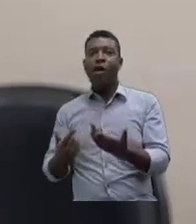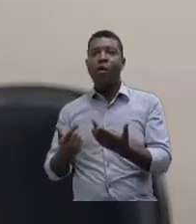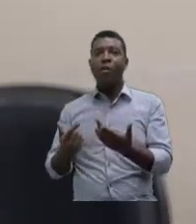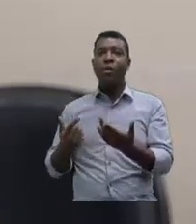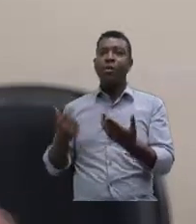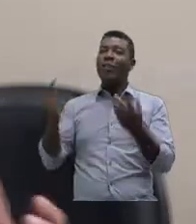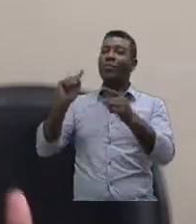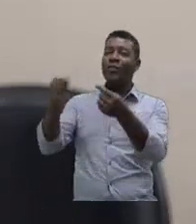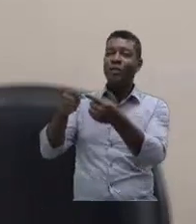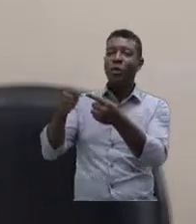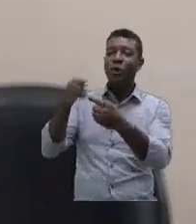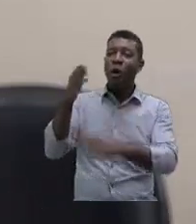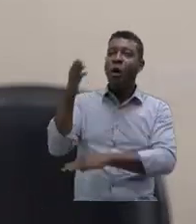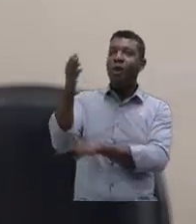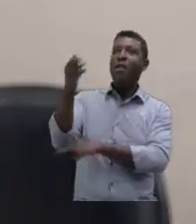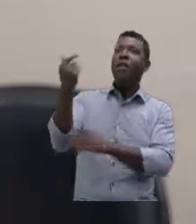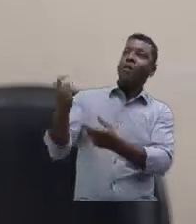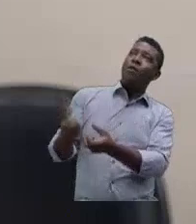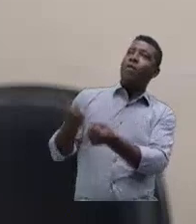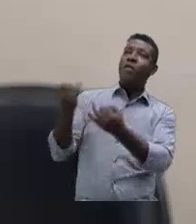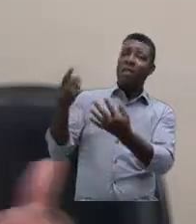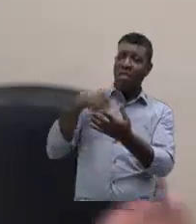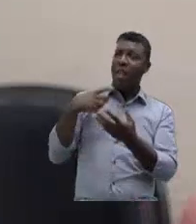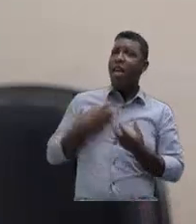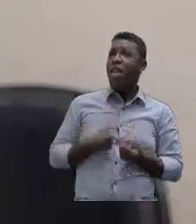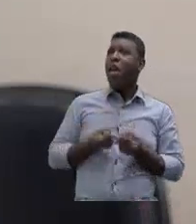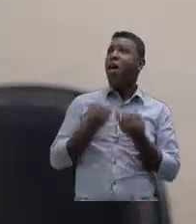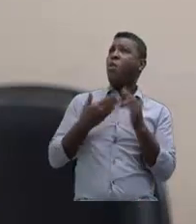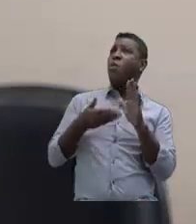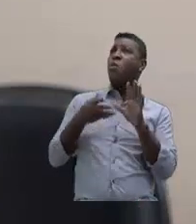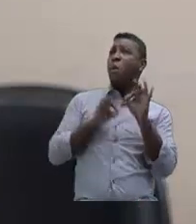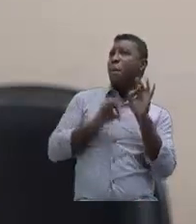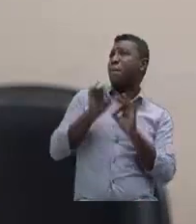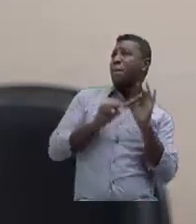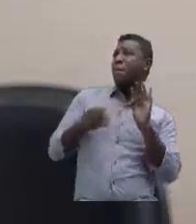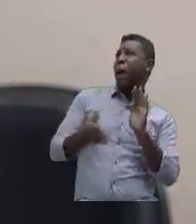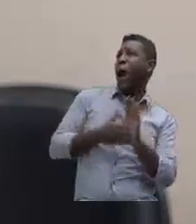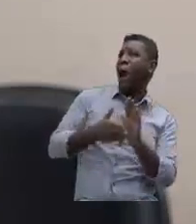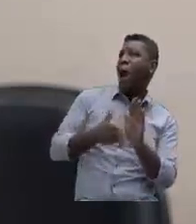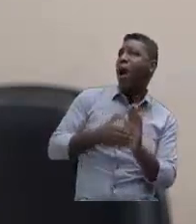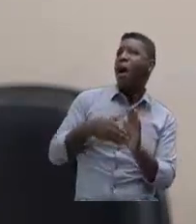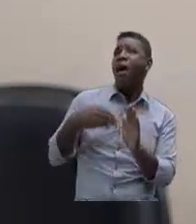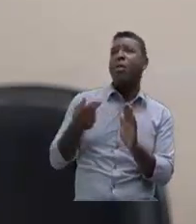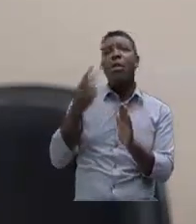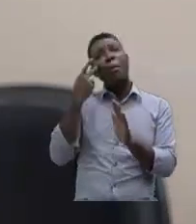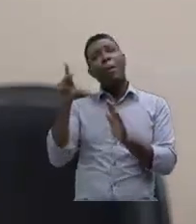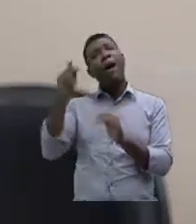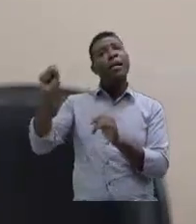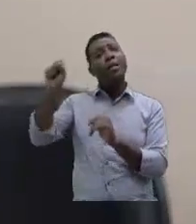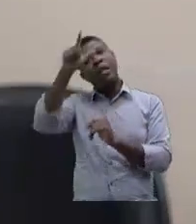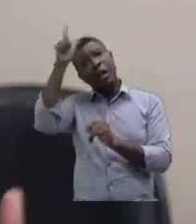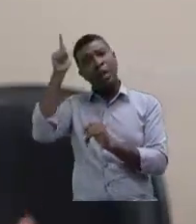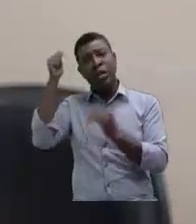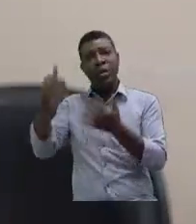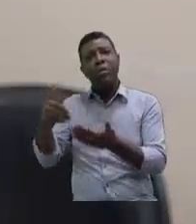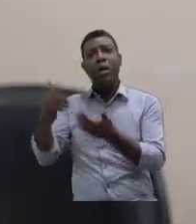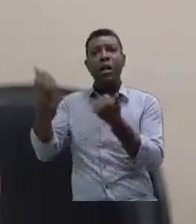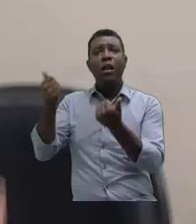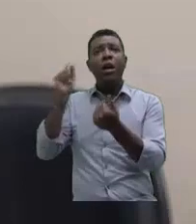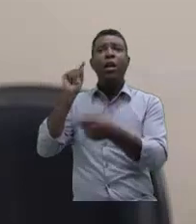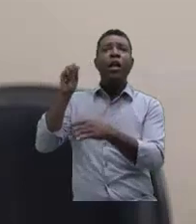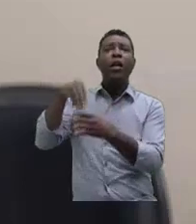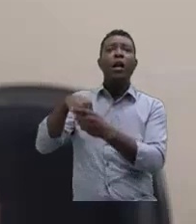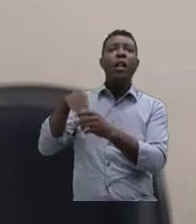e eu queria saber se tem também algum plano para que Santa Luzia possa ser contemplada em todo esse universo desses shows,